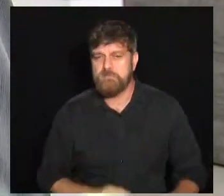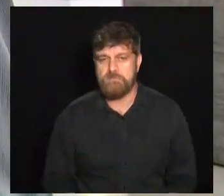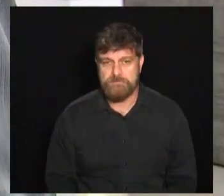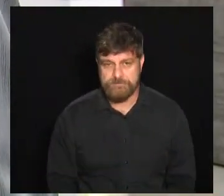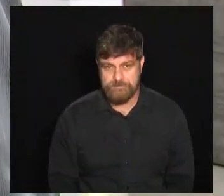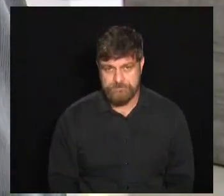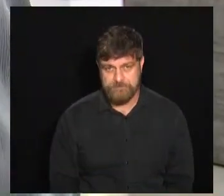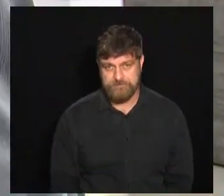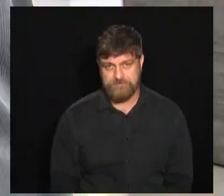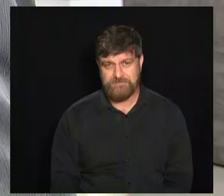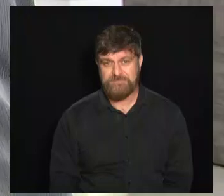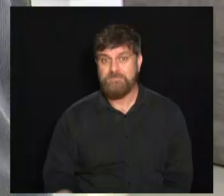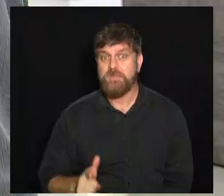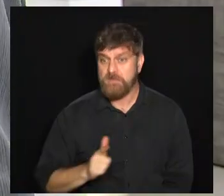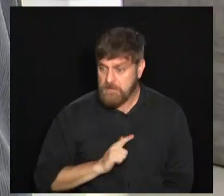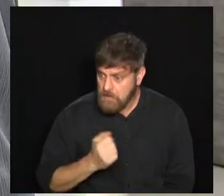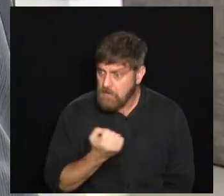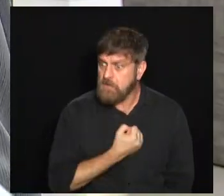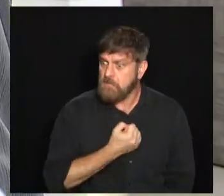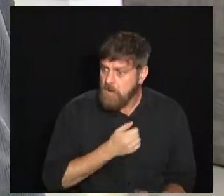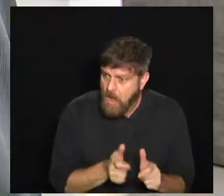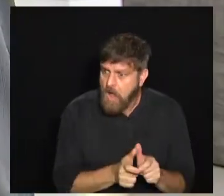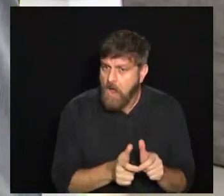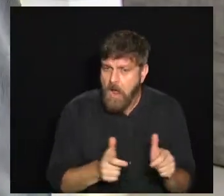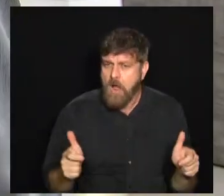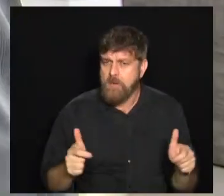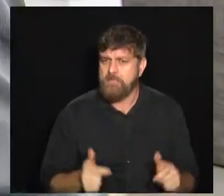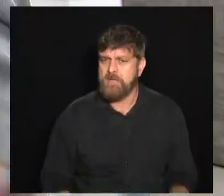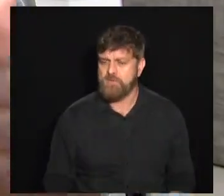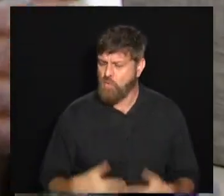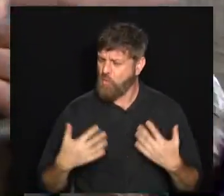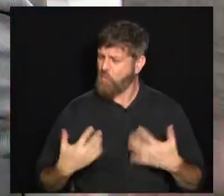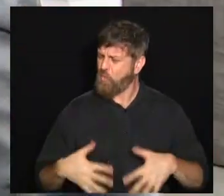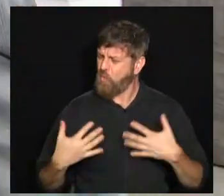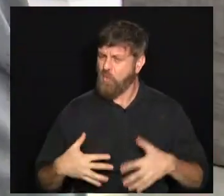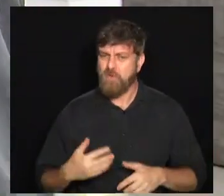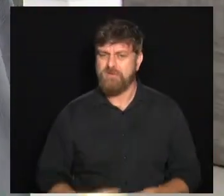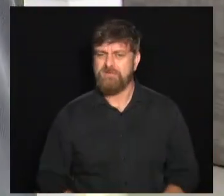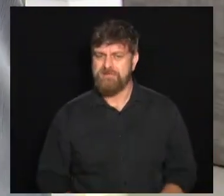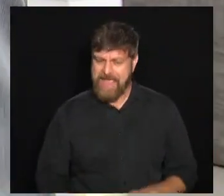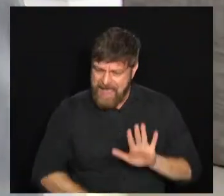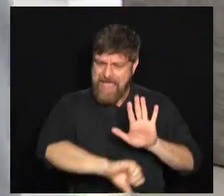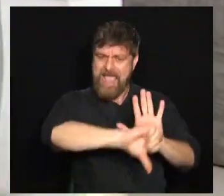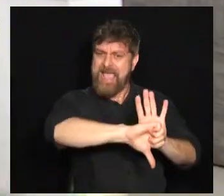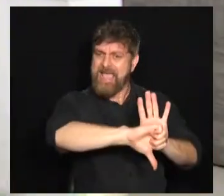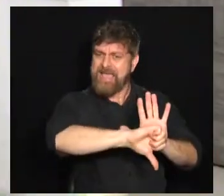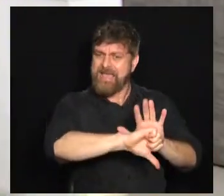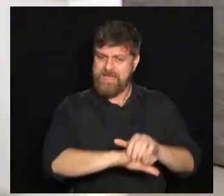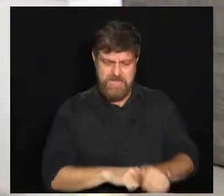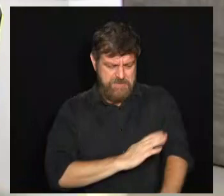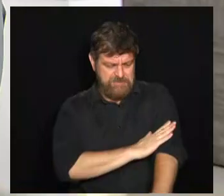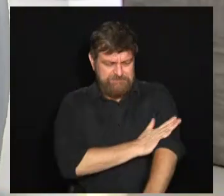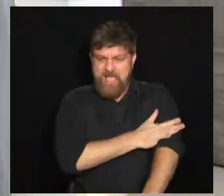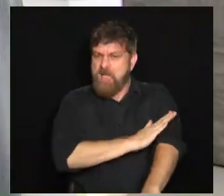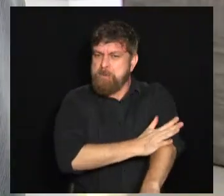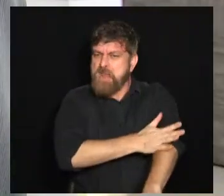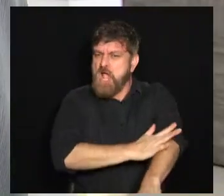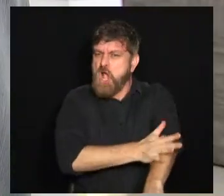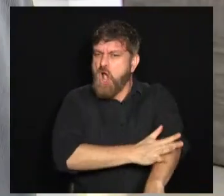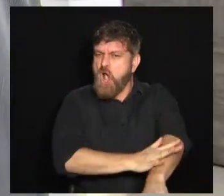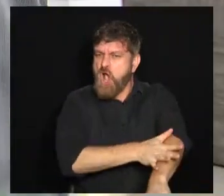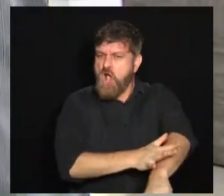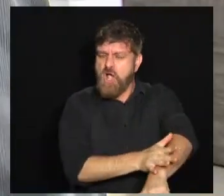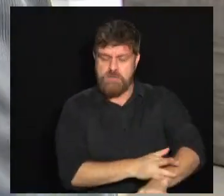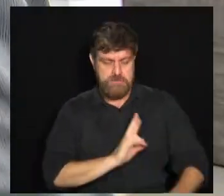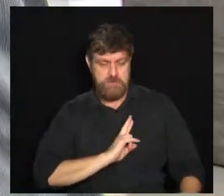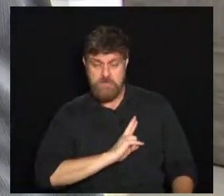Porque nós estamos tendo um aumento sensível de crimes raciais e crimes religiosos aqui na